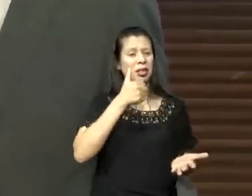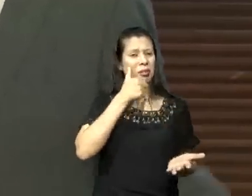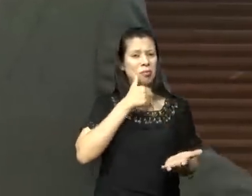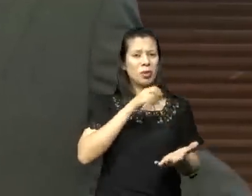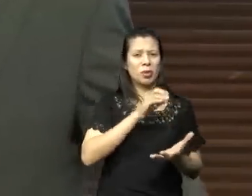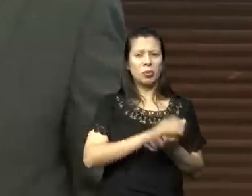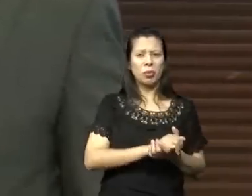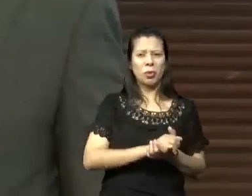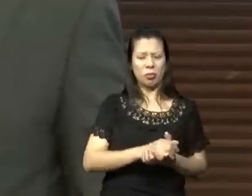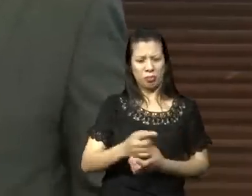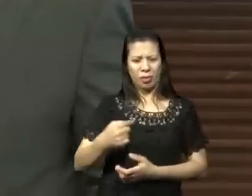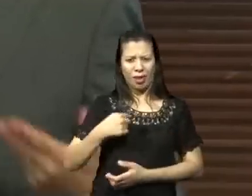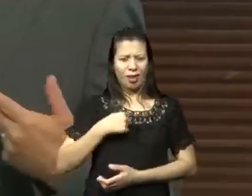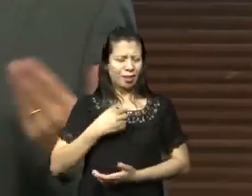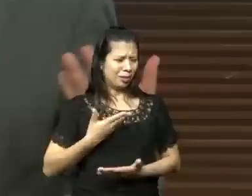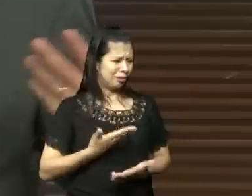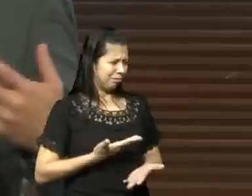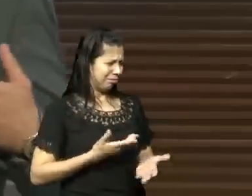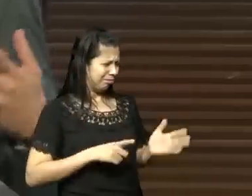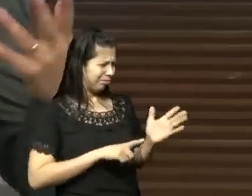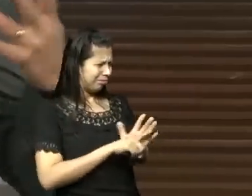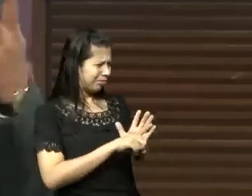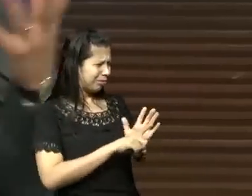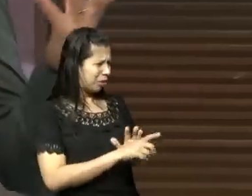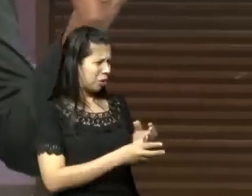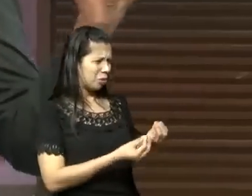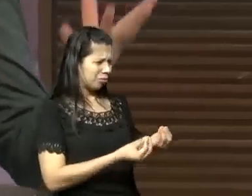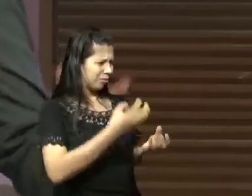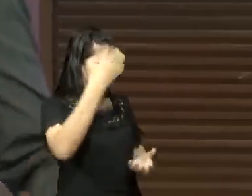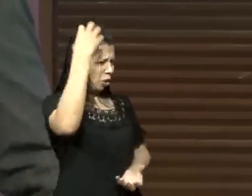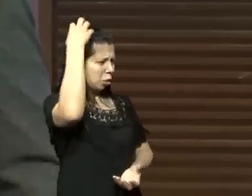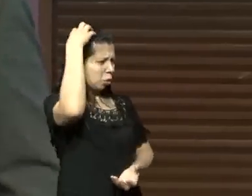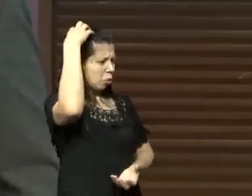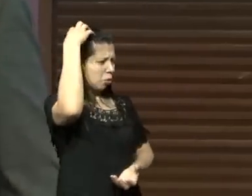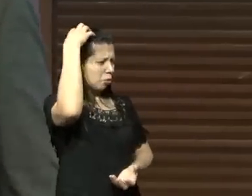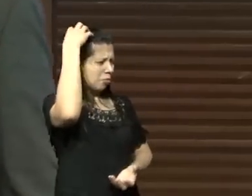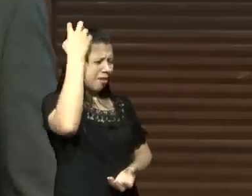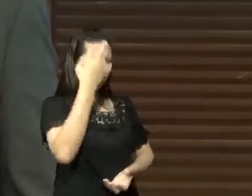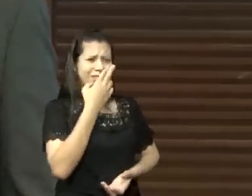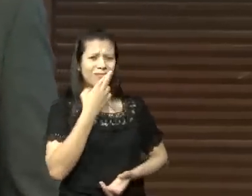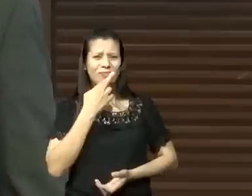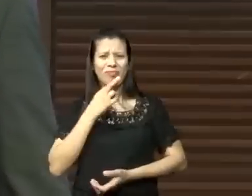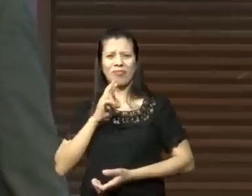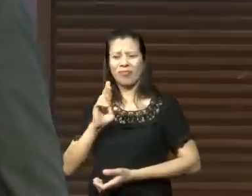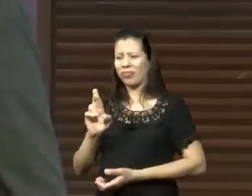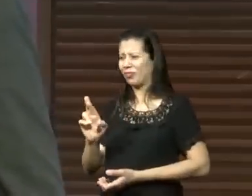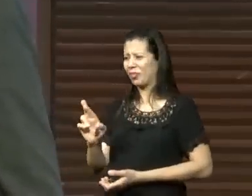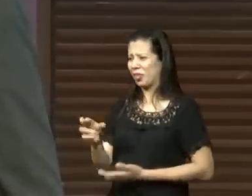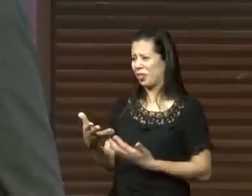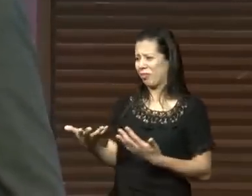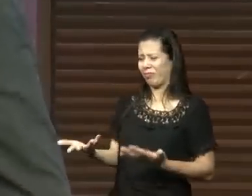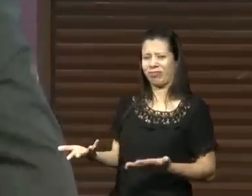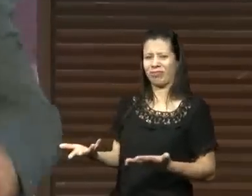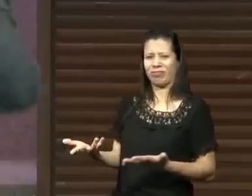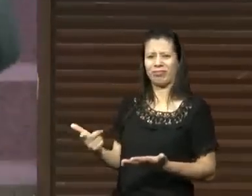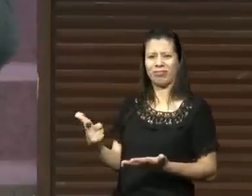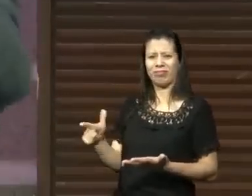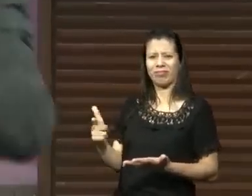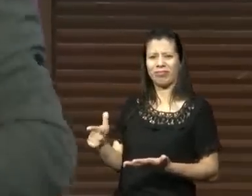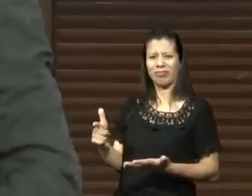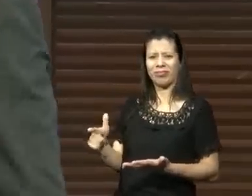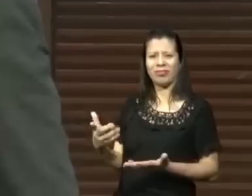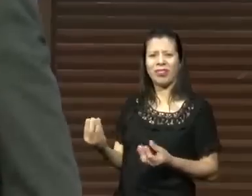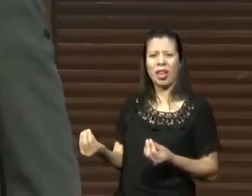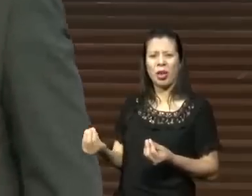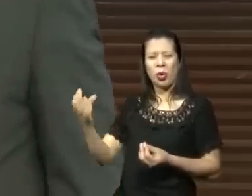eu falei mas você não sente culpa não a minha culpa é ilegítima eu falei ah irmão que Jesus